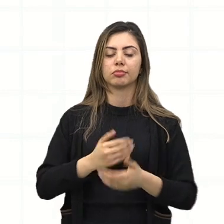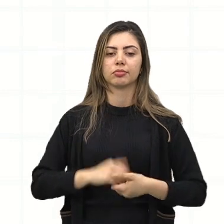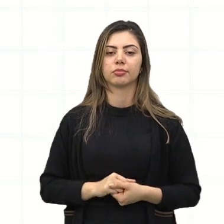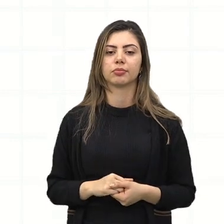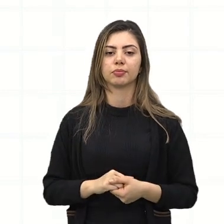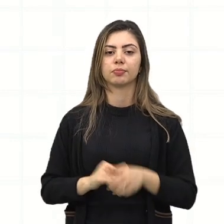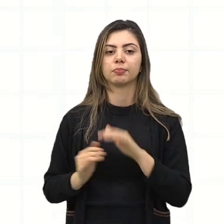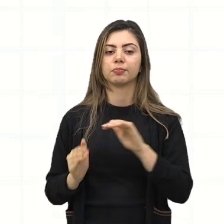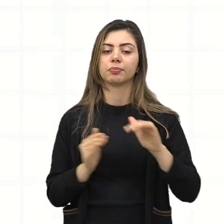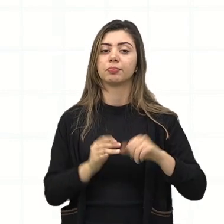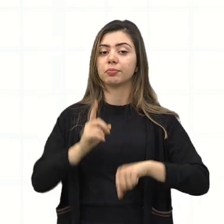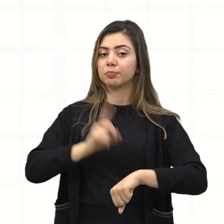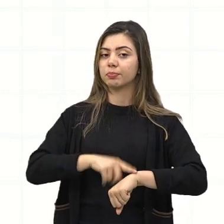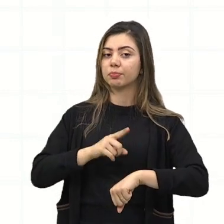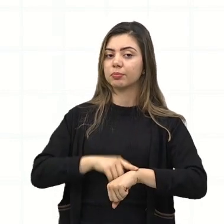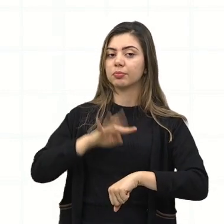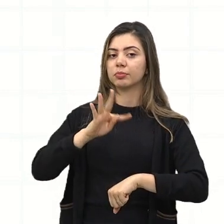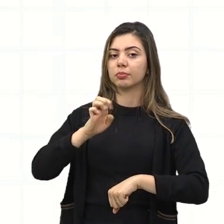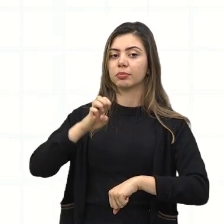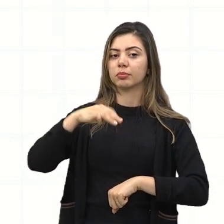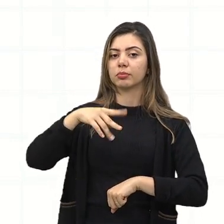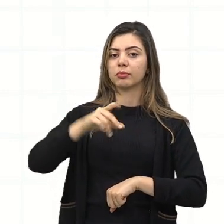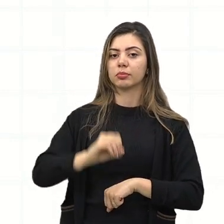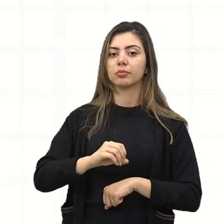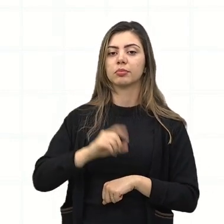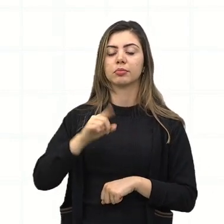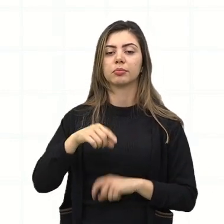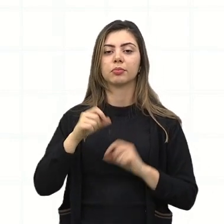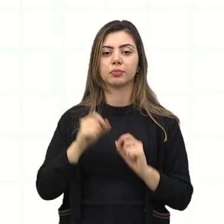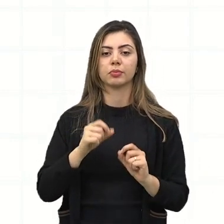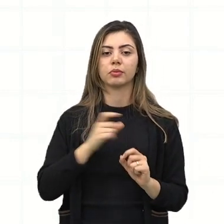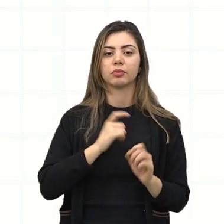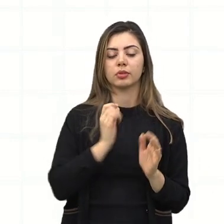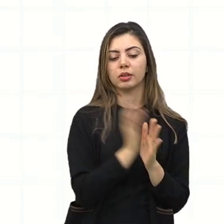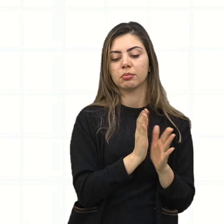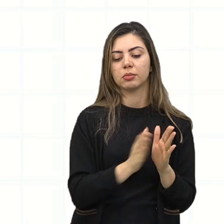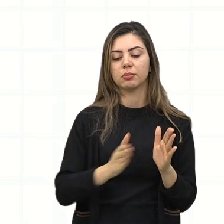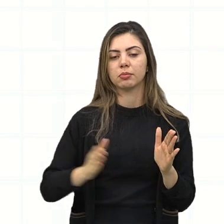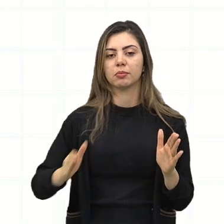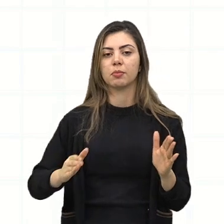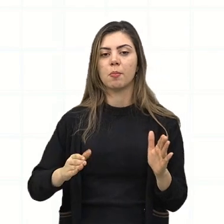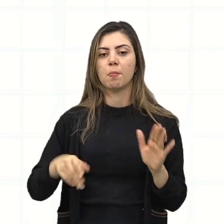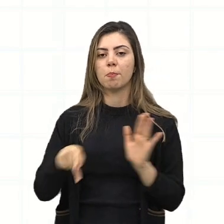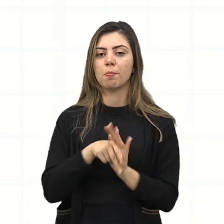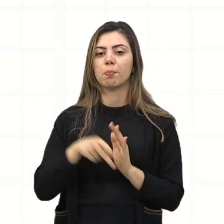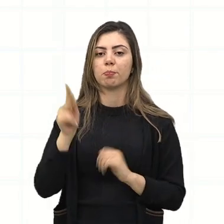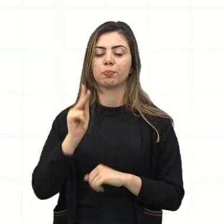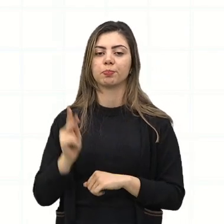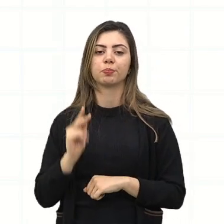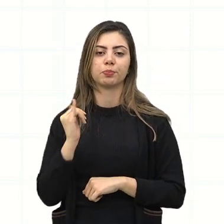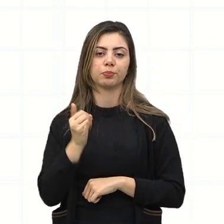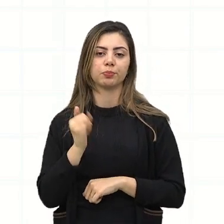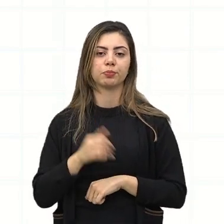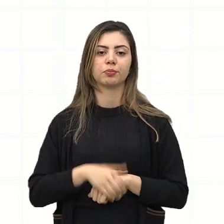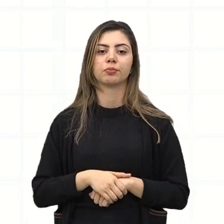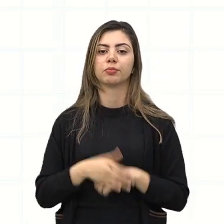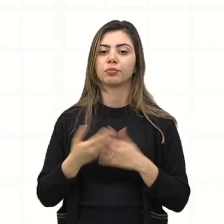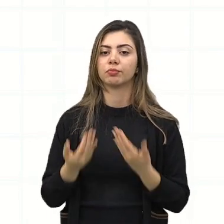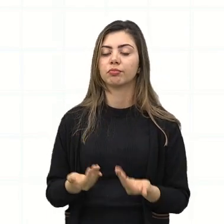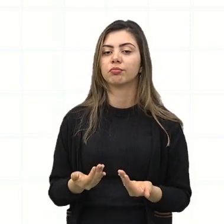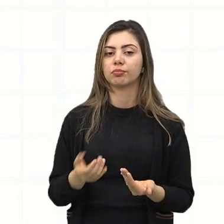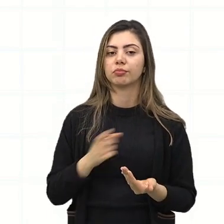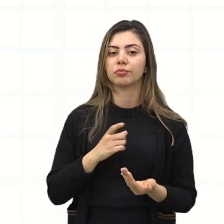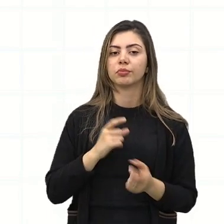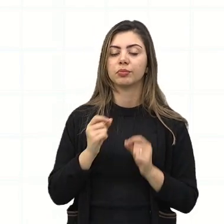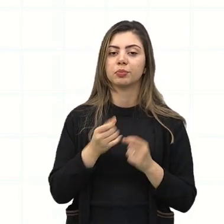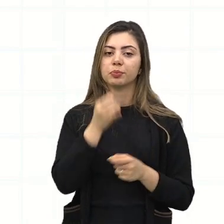E o tempo. O tempo compõe as marcas cronológicas, né, da narrativa, expressas